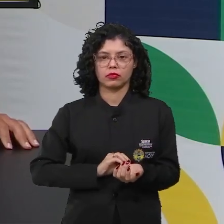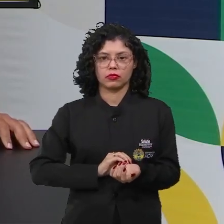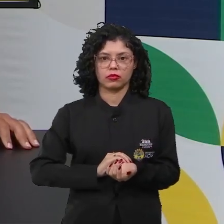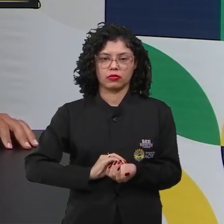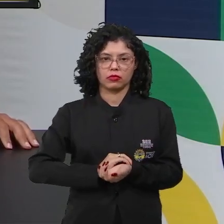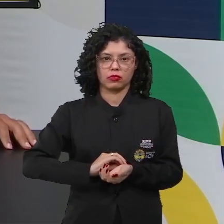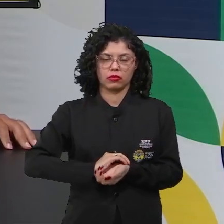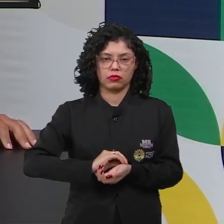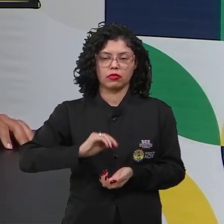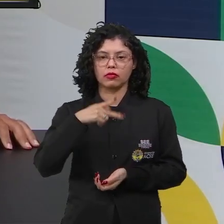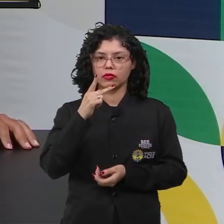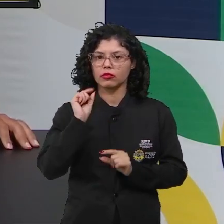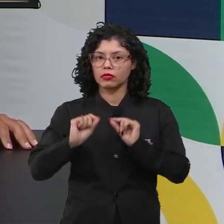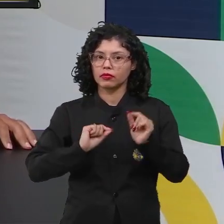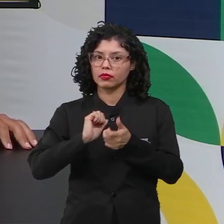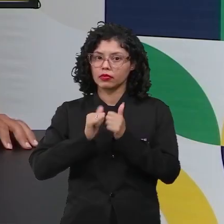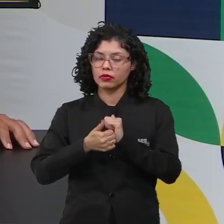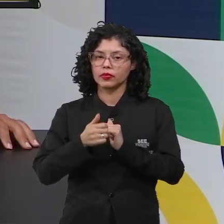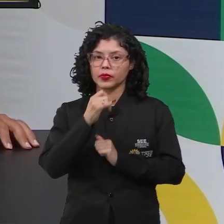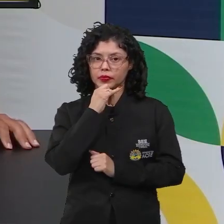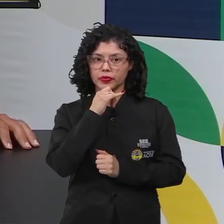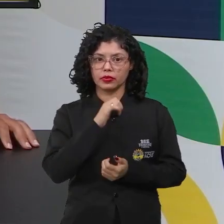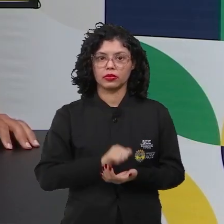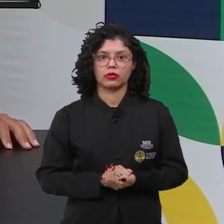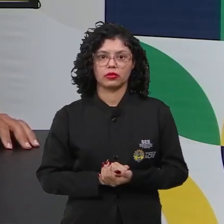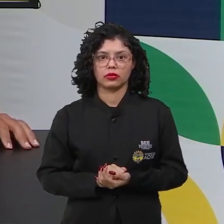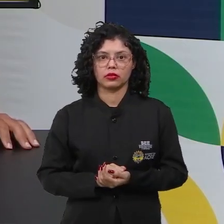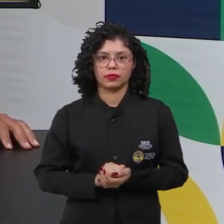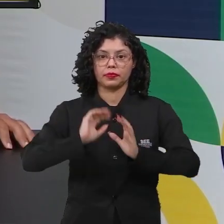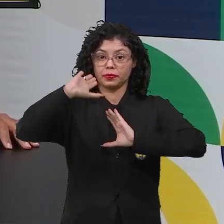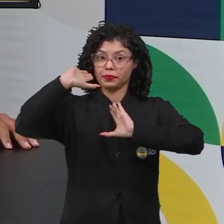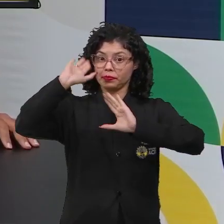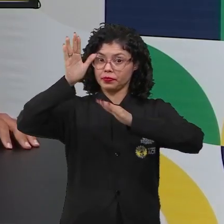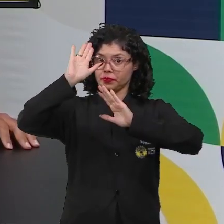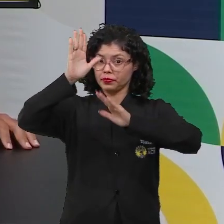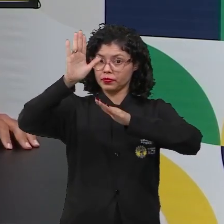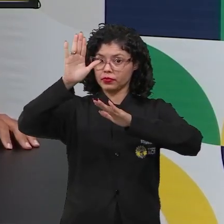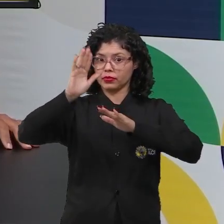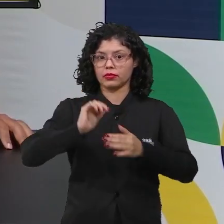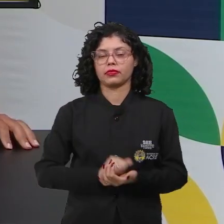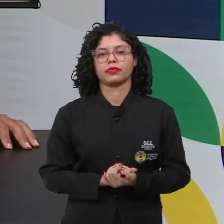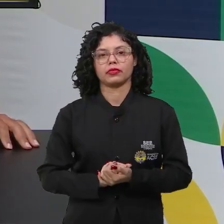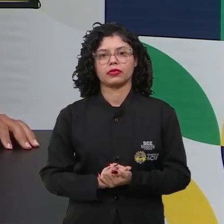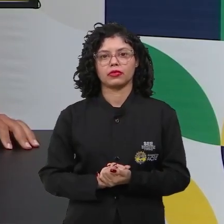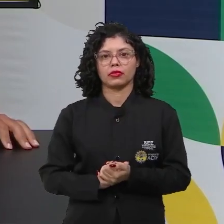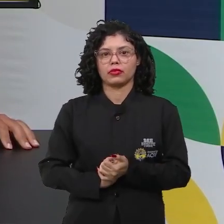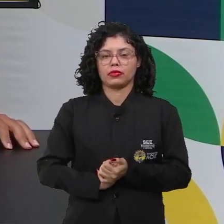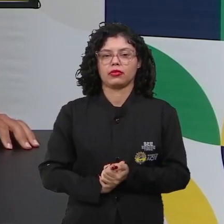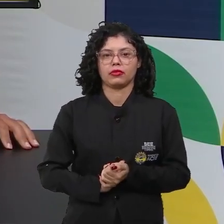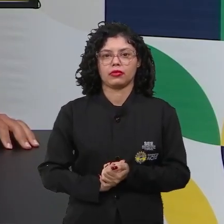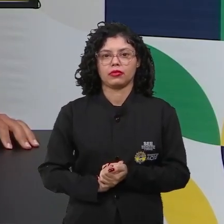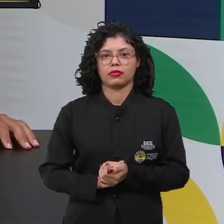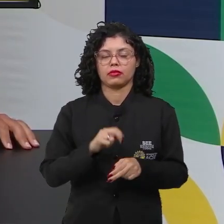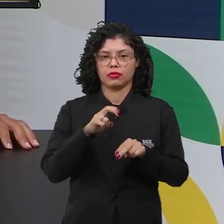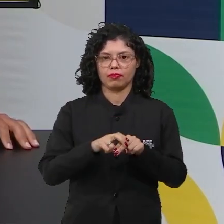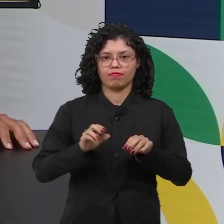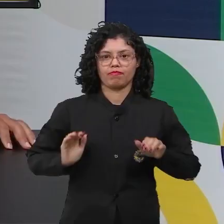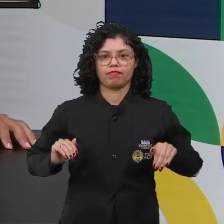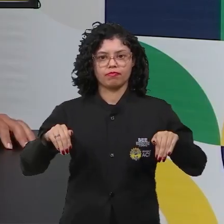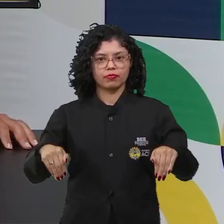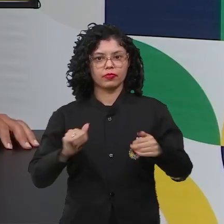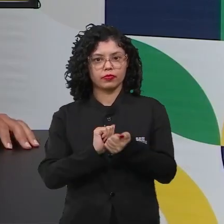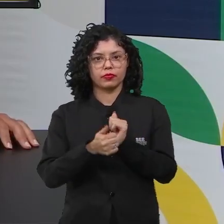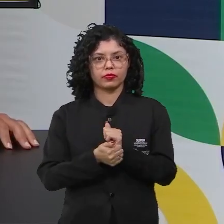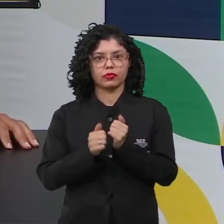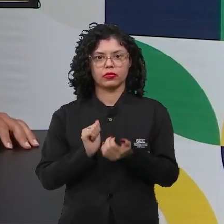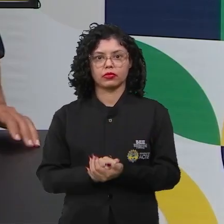aqui? Vamos adaptar, por exemplo, o vôlei. Tem um cadeirante na minha turma, e a gente tem que adaptar o